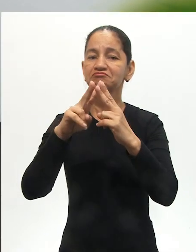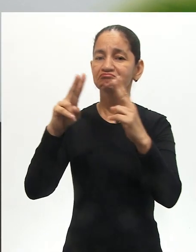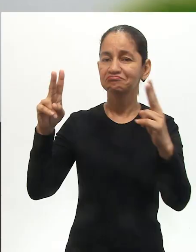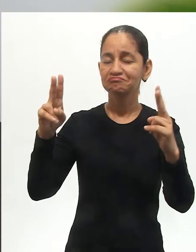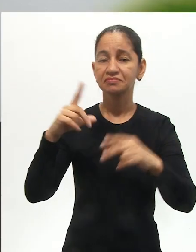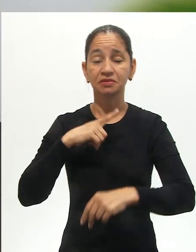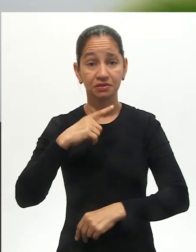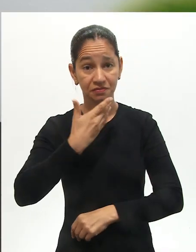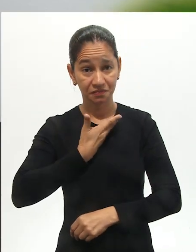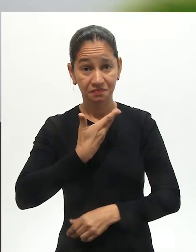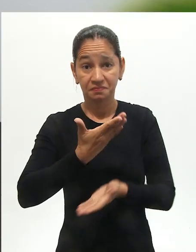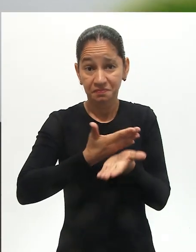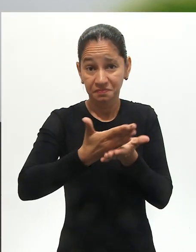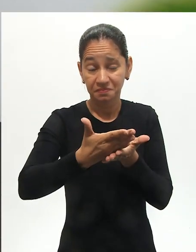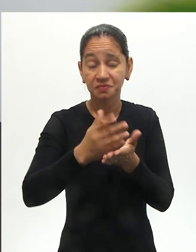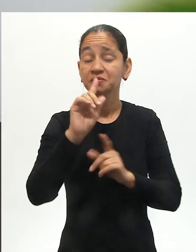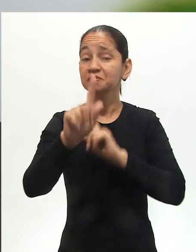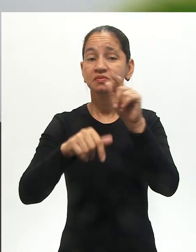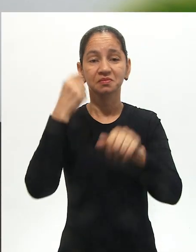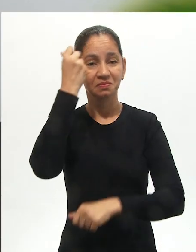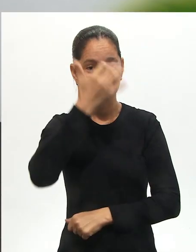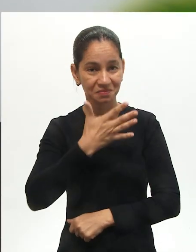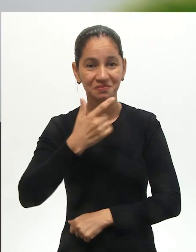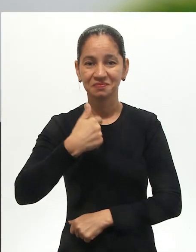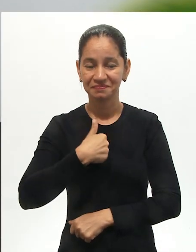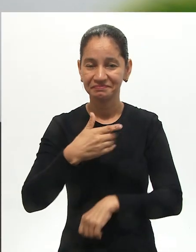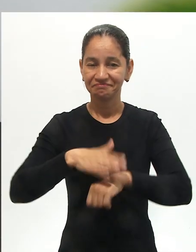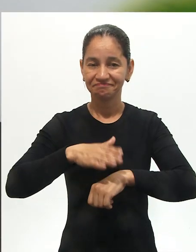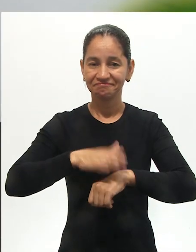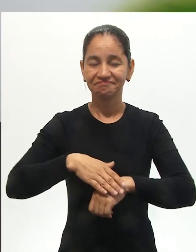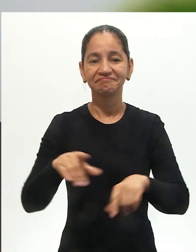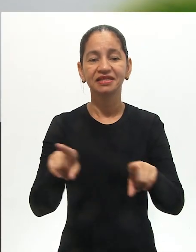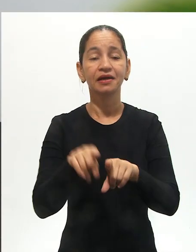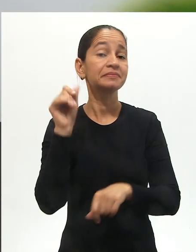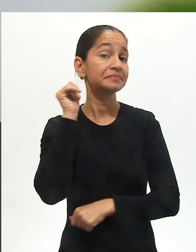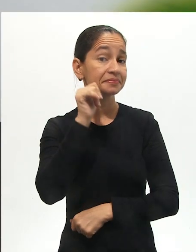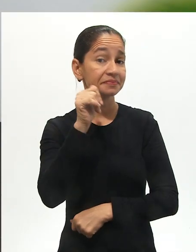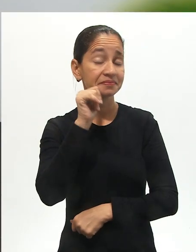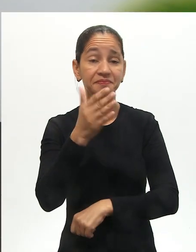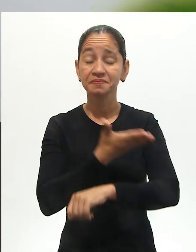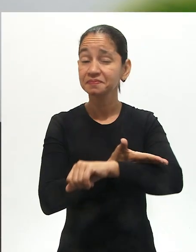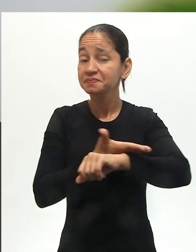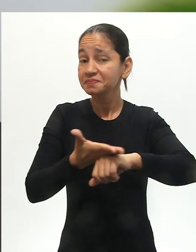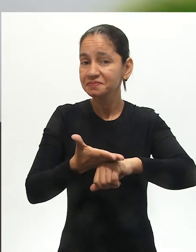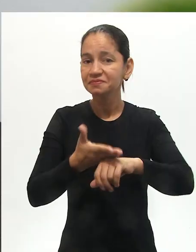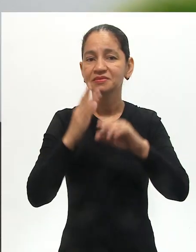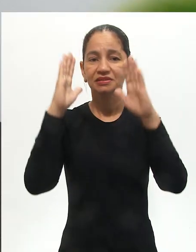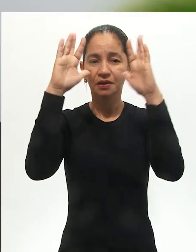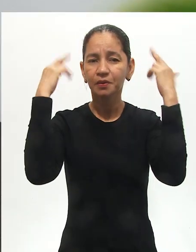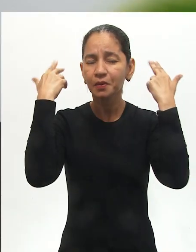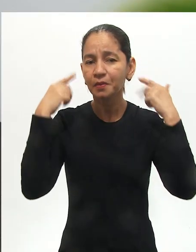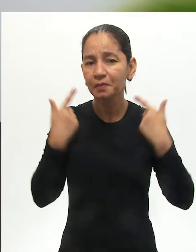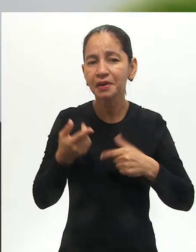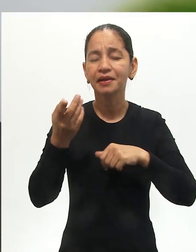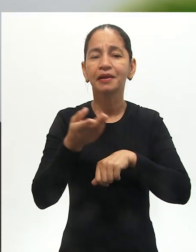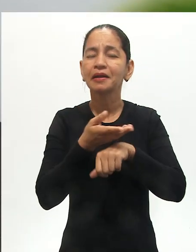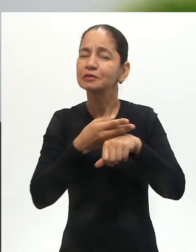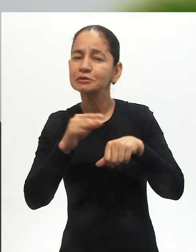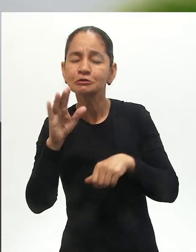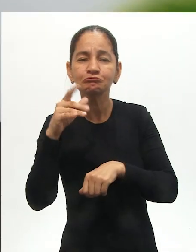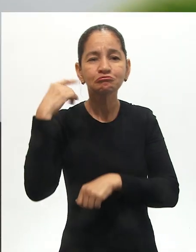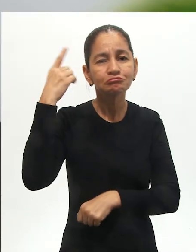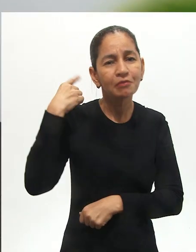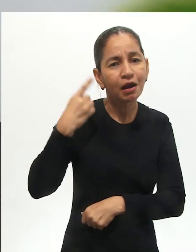Vou começar a nossa aula com minha audiodescrição. Sou uma mulher branca, de cabelos castanhos,